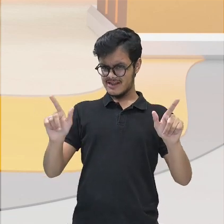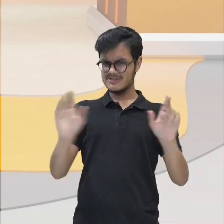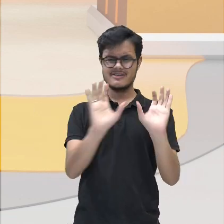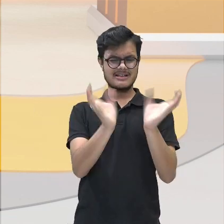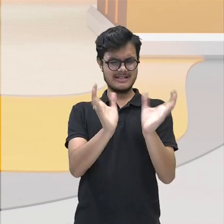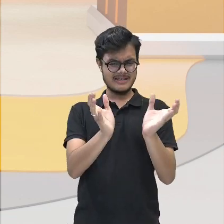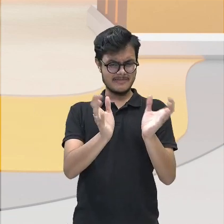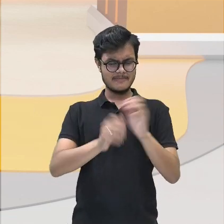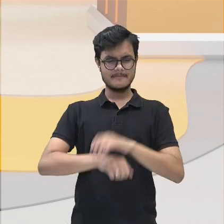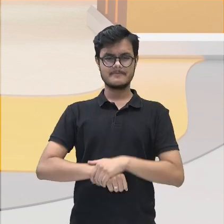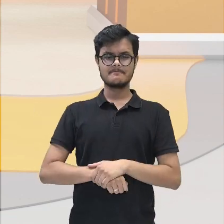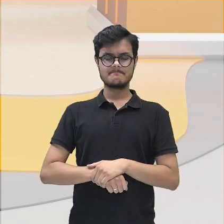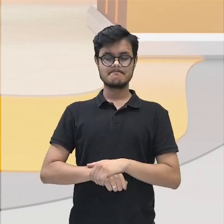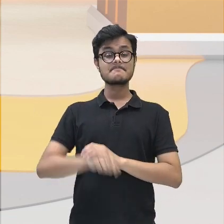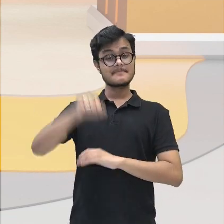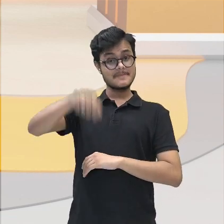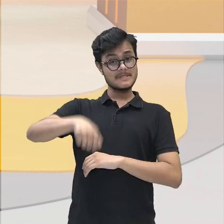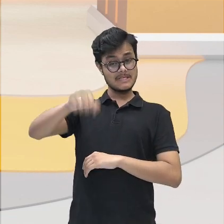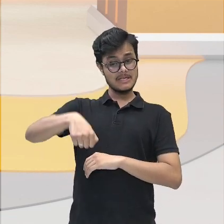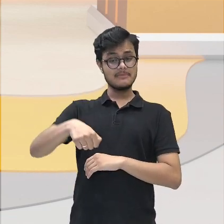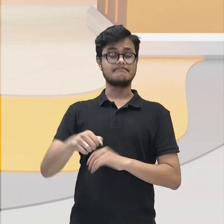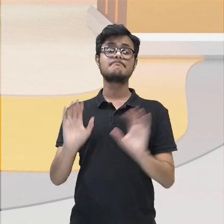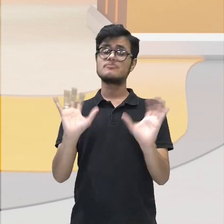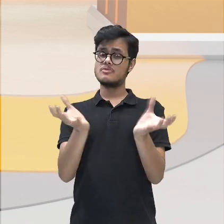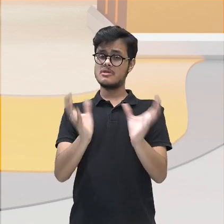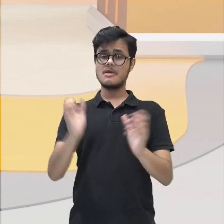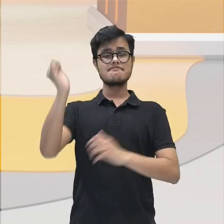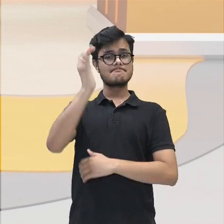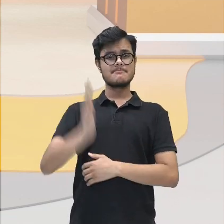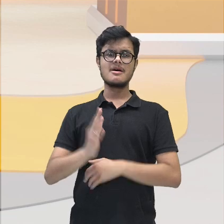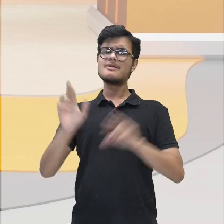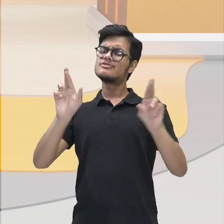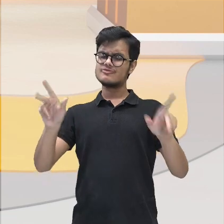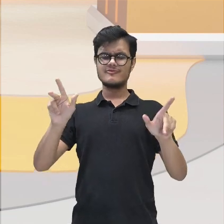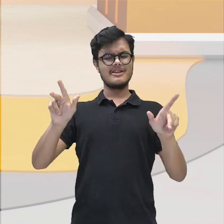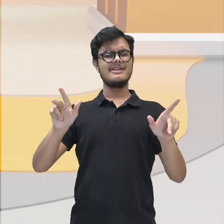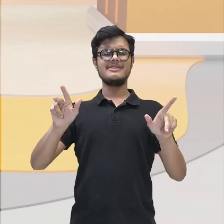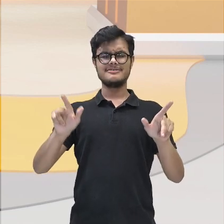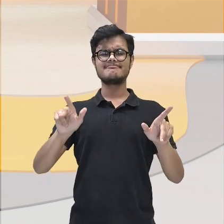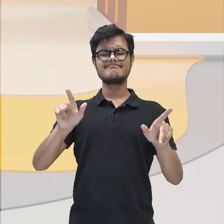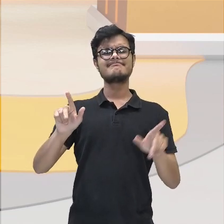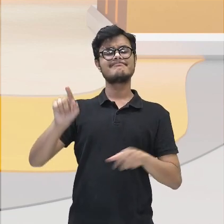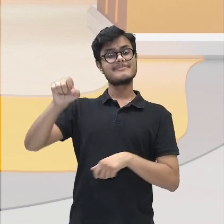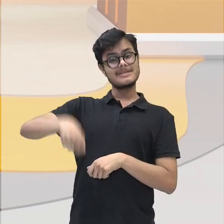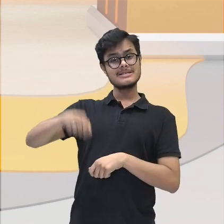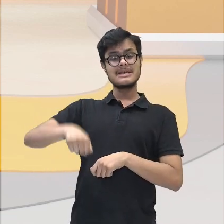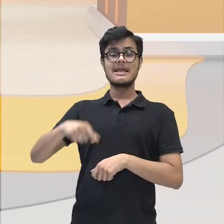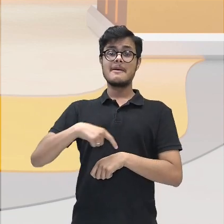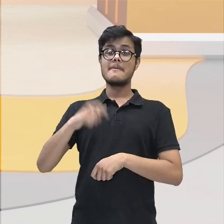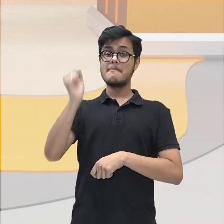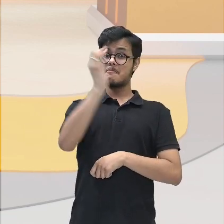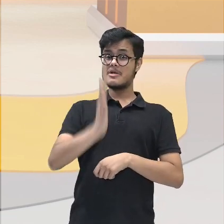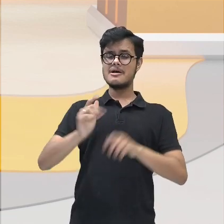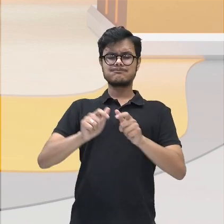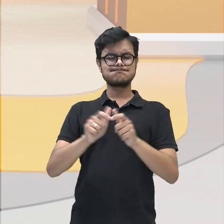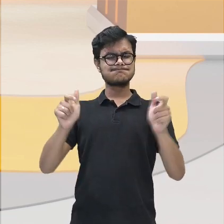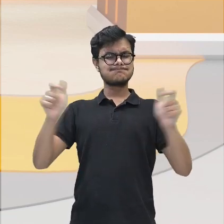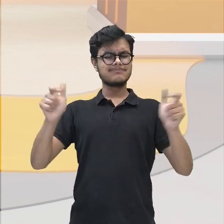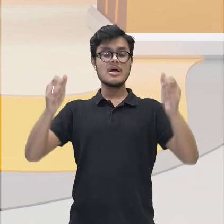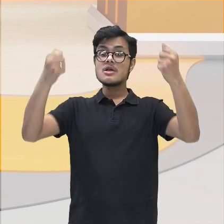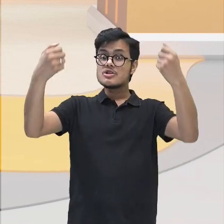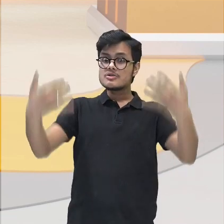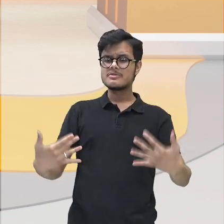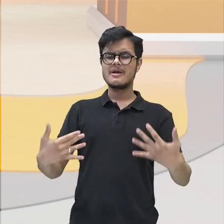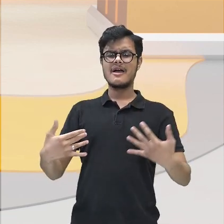clima? Realmente, os climas do Brasil são muito variados, devido à sua grande extensão territorial. Vamos falar com